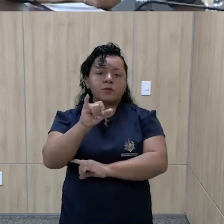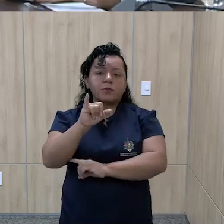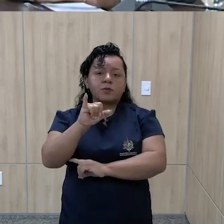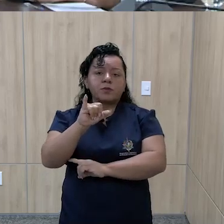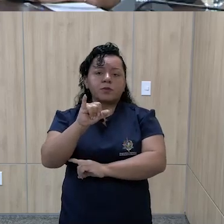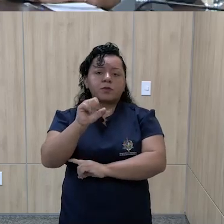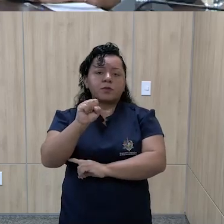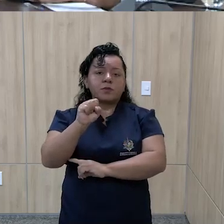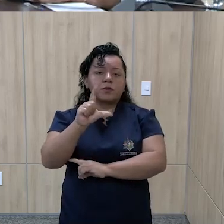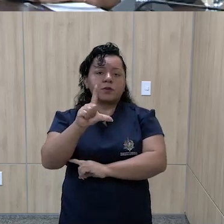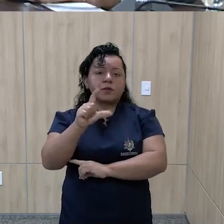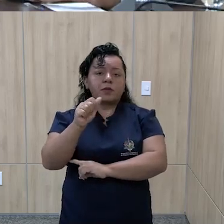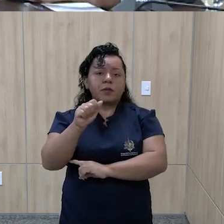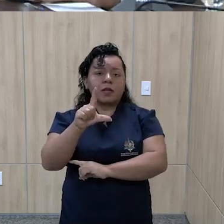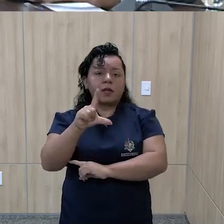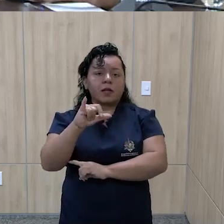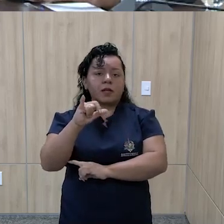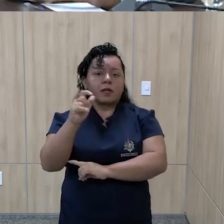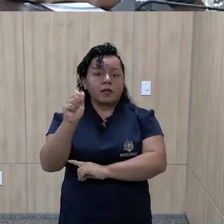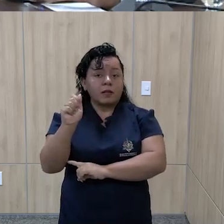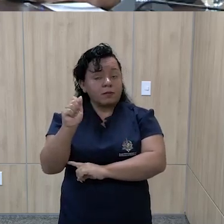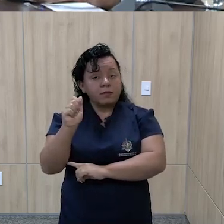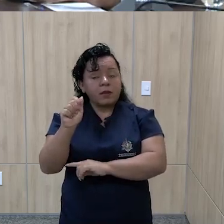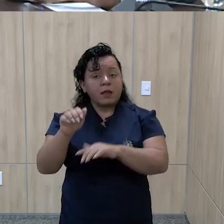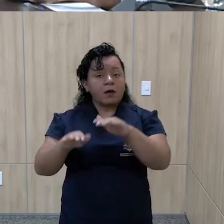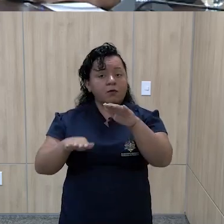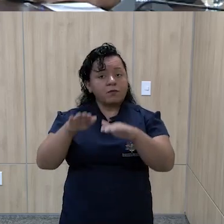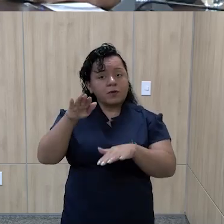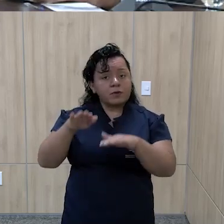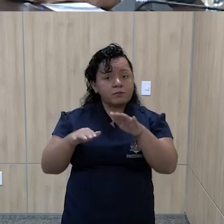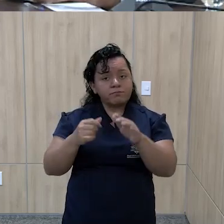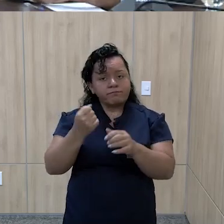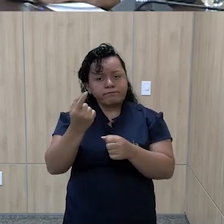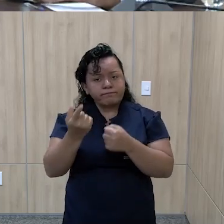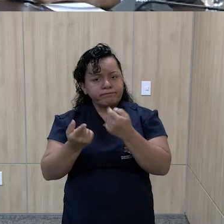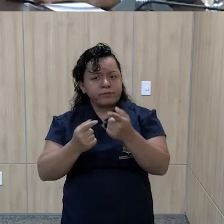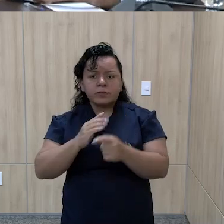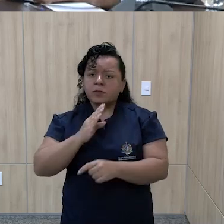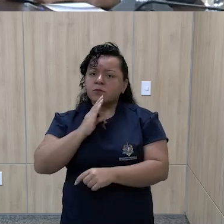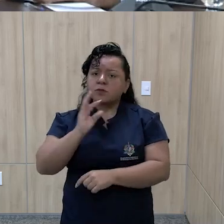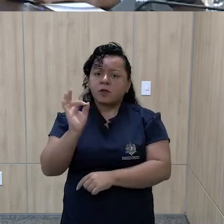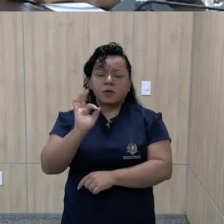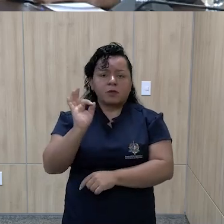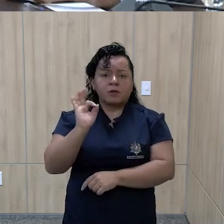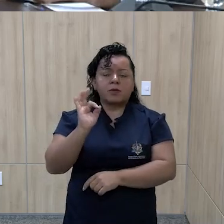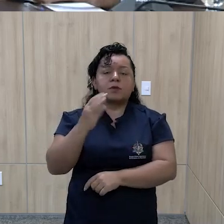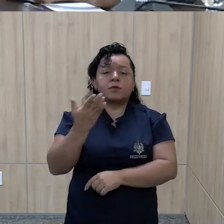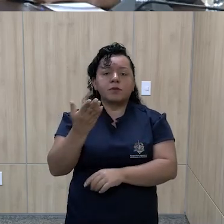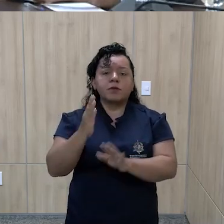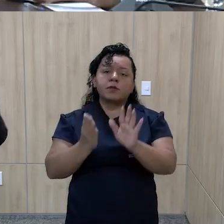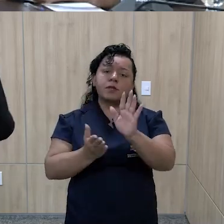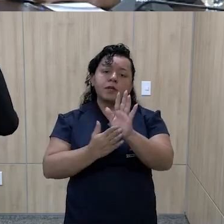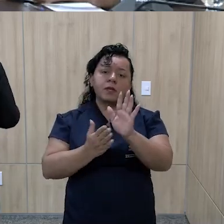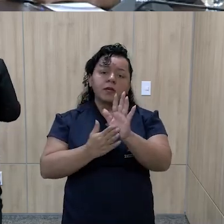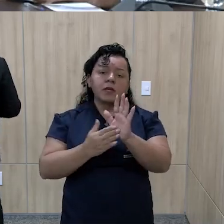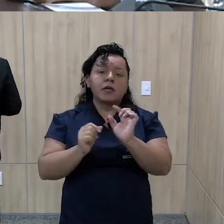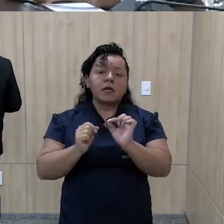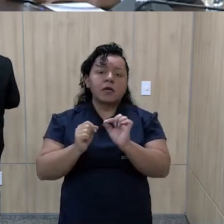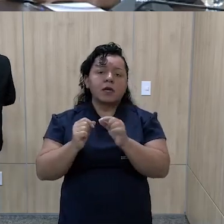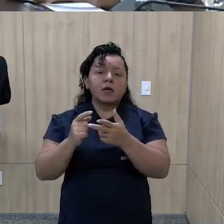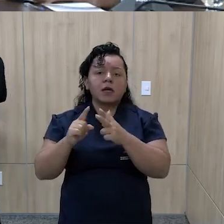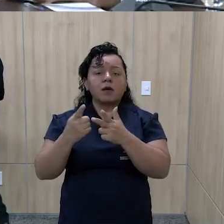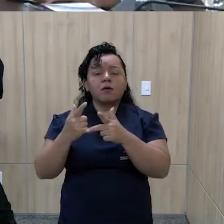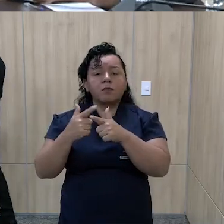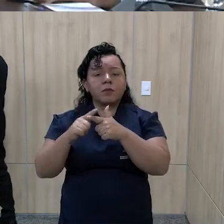dislalia e talvez muitos não tenham conhecimento do que se trata mas a diz ali ele é um distúrbio na